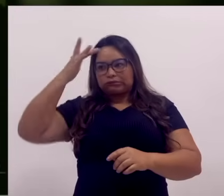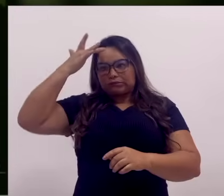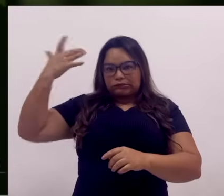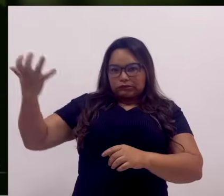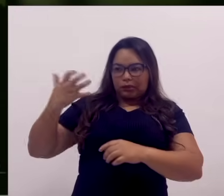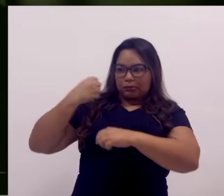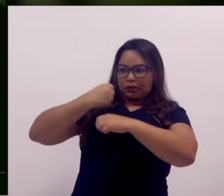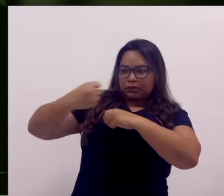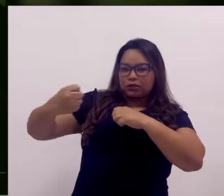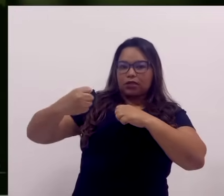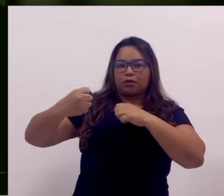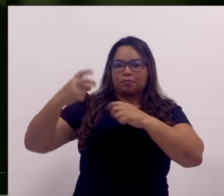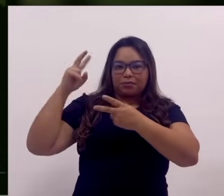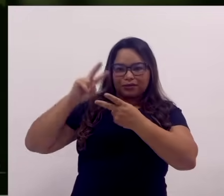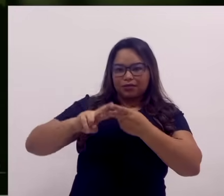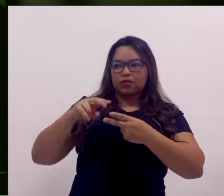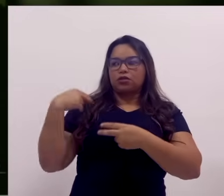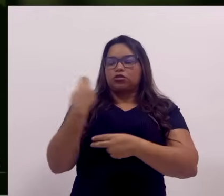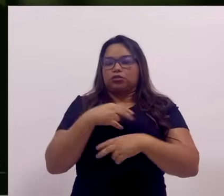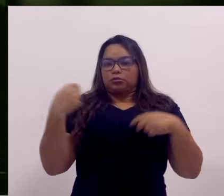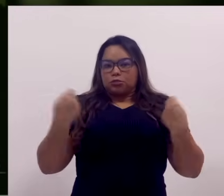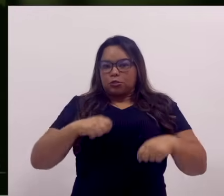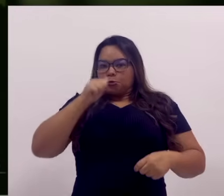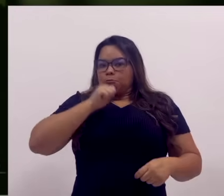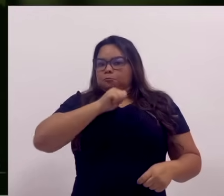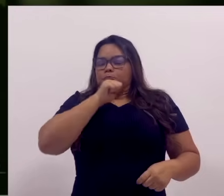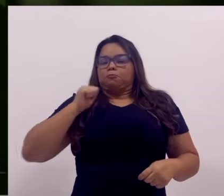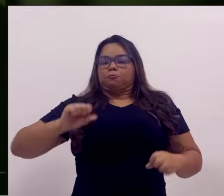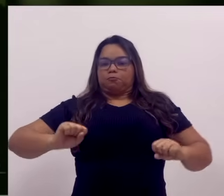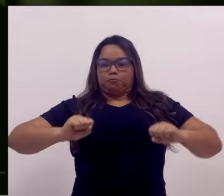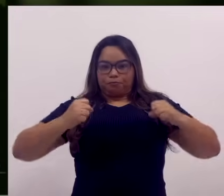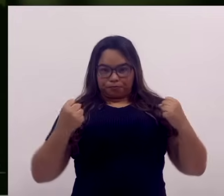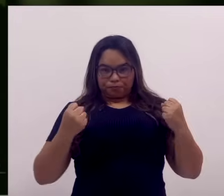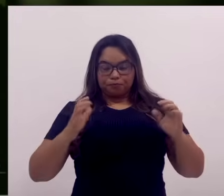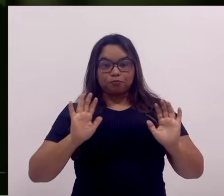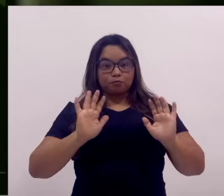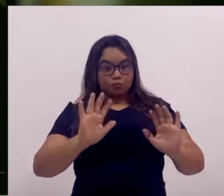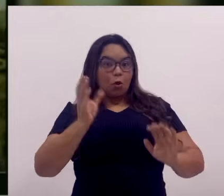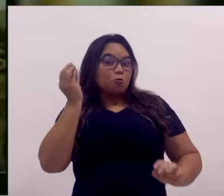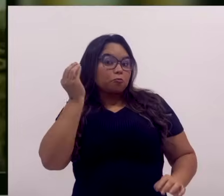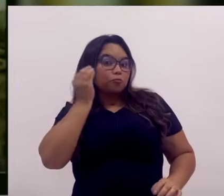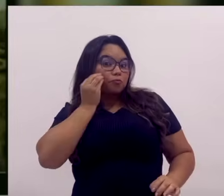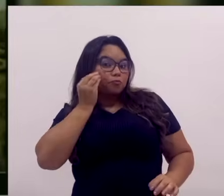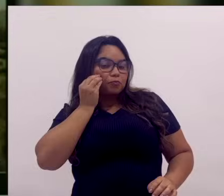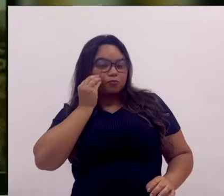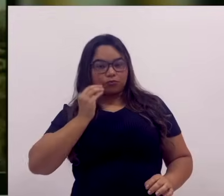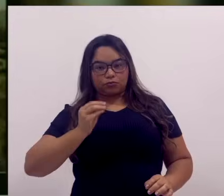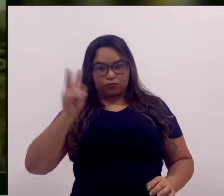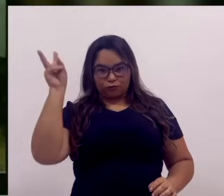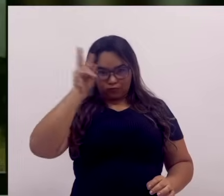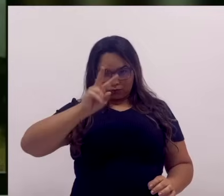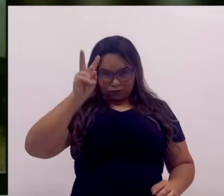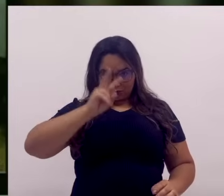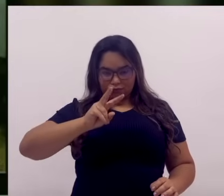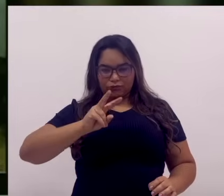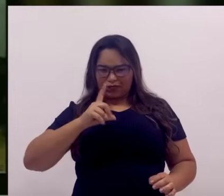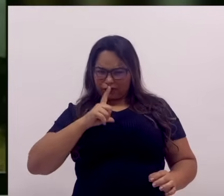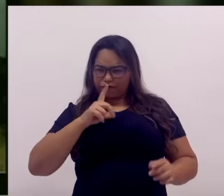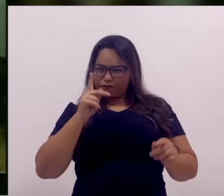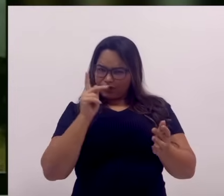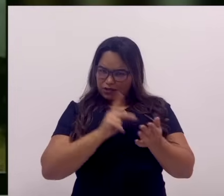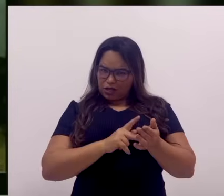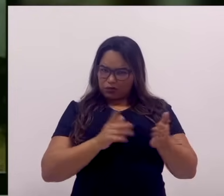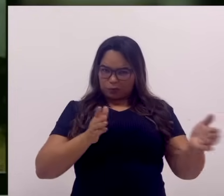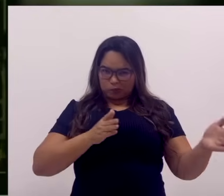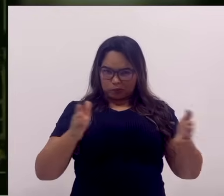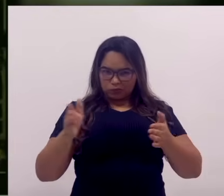Será que alguma vez existiu esse Diocleciano? Bem, eu vou levar vocês de volta à cidade das Palmas, Palmira, com esta grande rua de